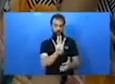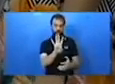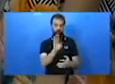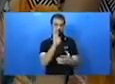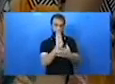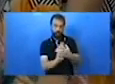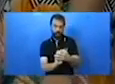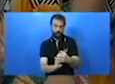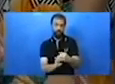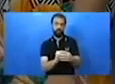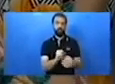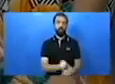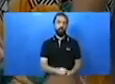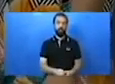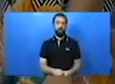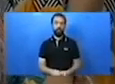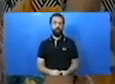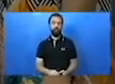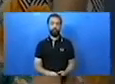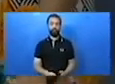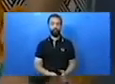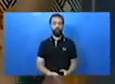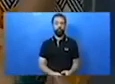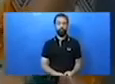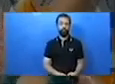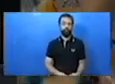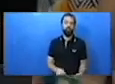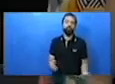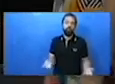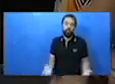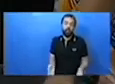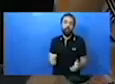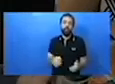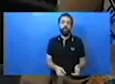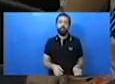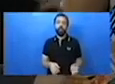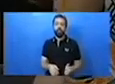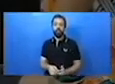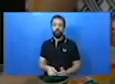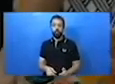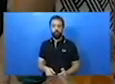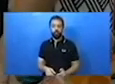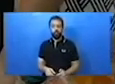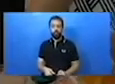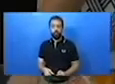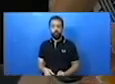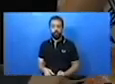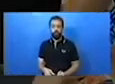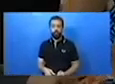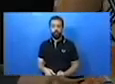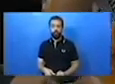4 vezes 5, que vai dar 20. Que fração do total de grupos